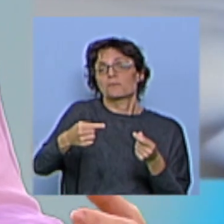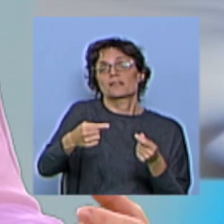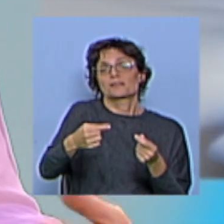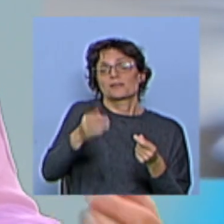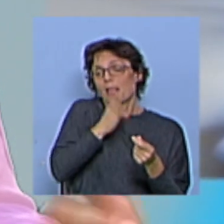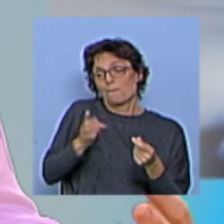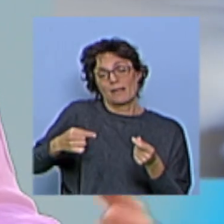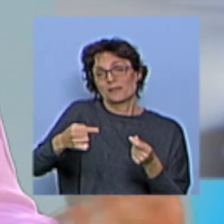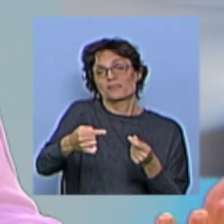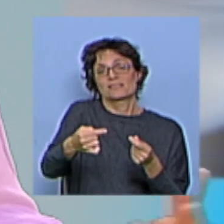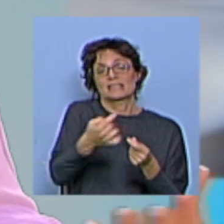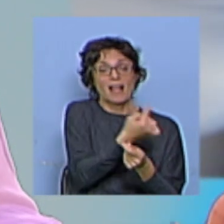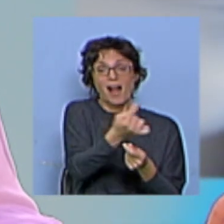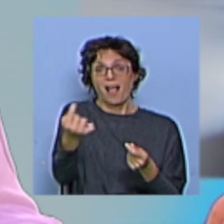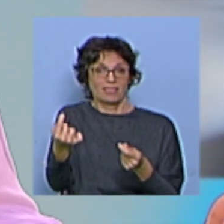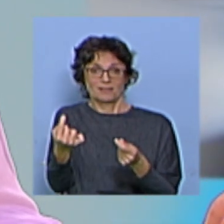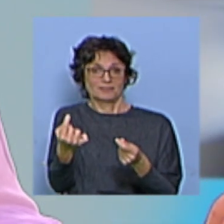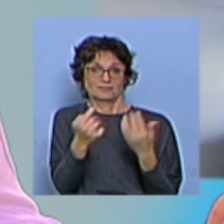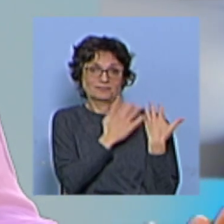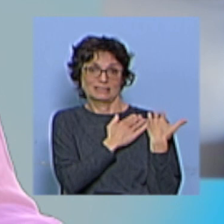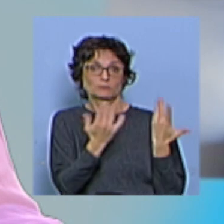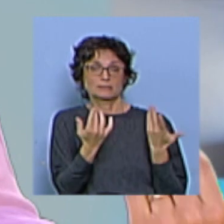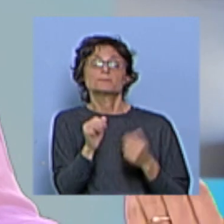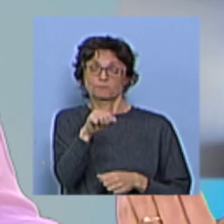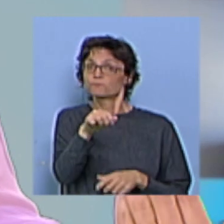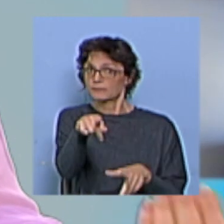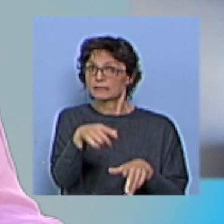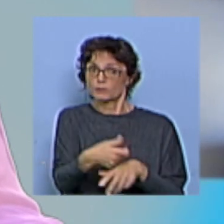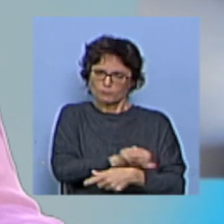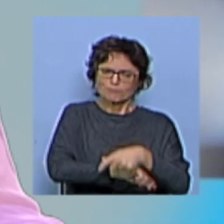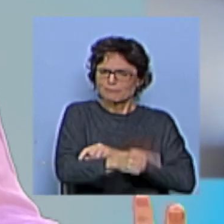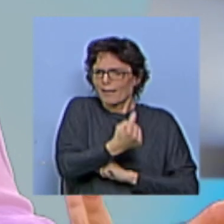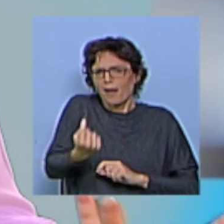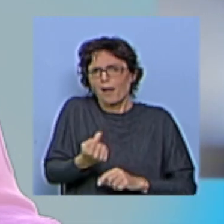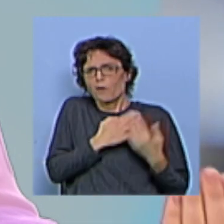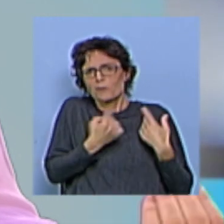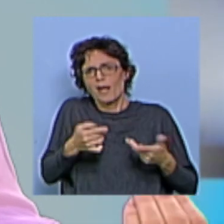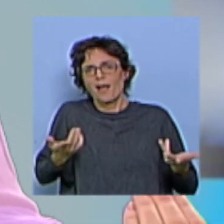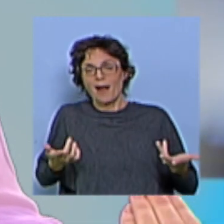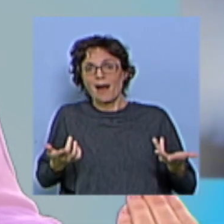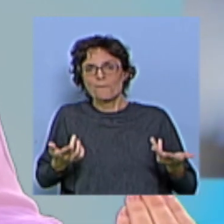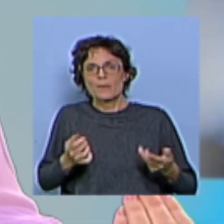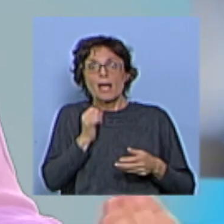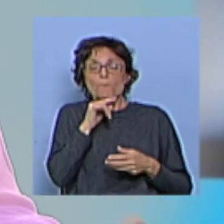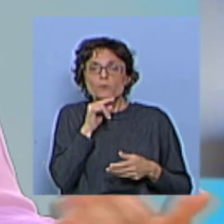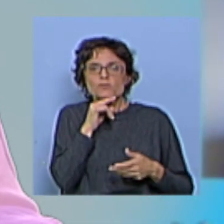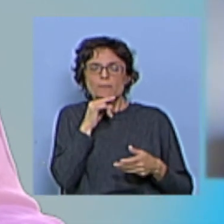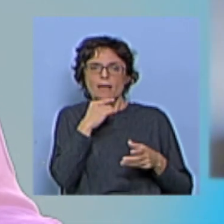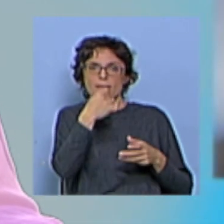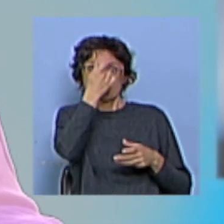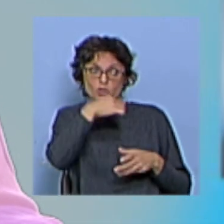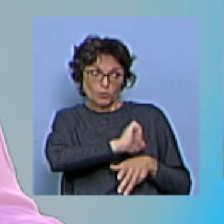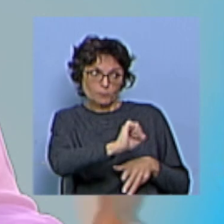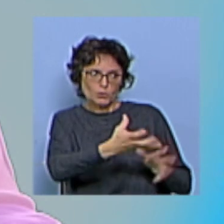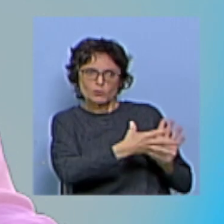individualmente que tem esse poder de podermos fazer alguma coisa. E trazer essa ação destas pessoas para os fóruns internacionais também é